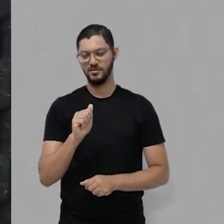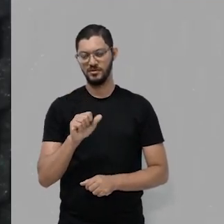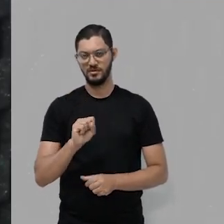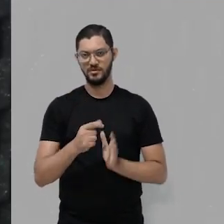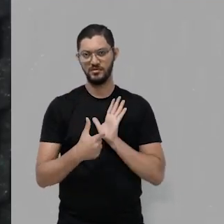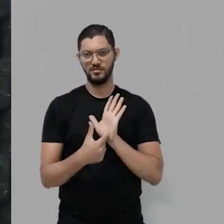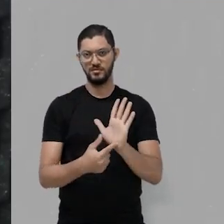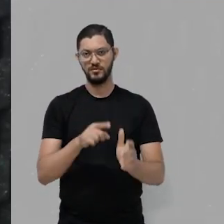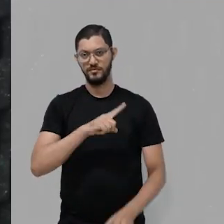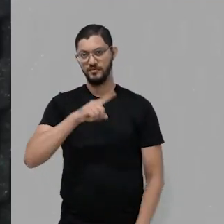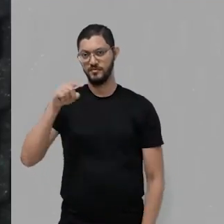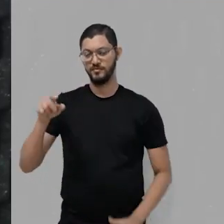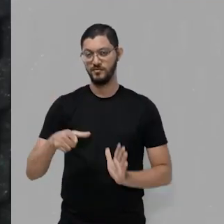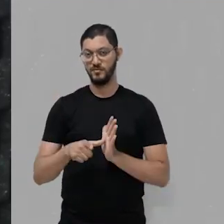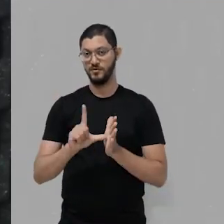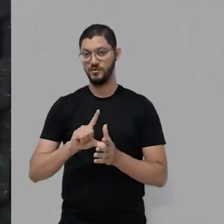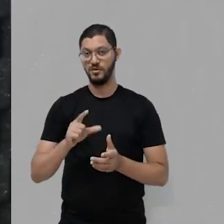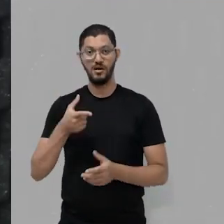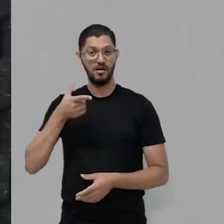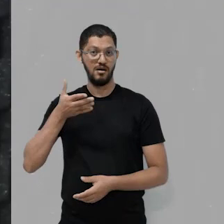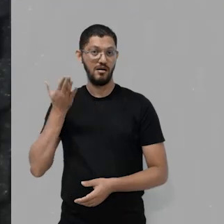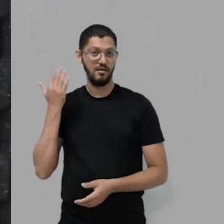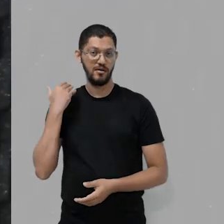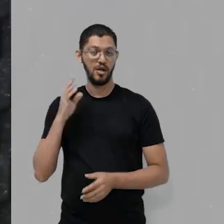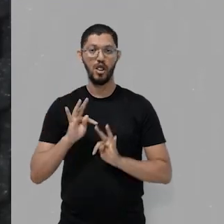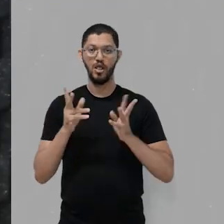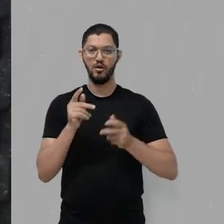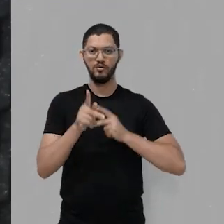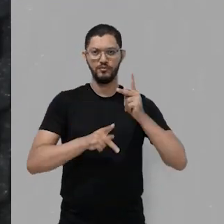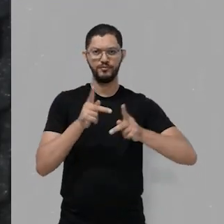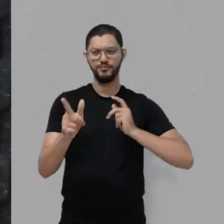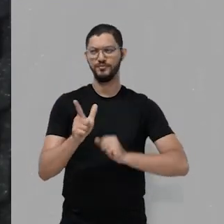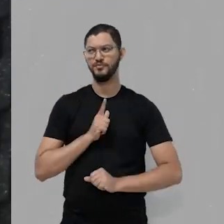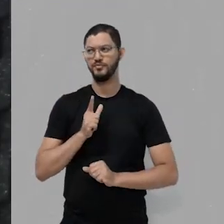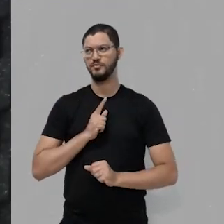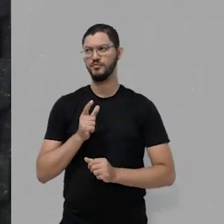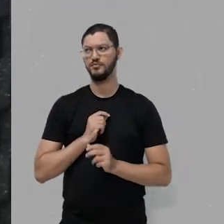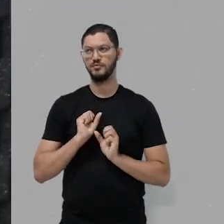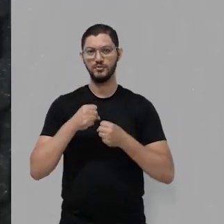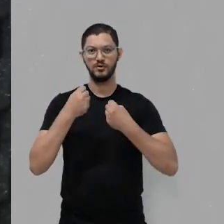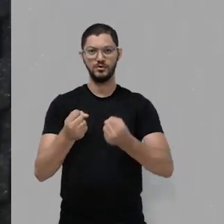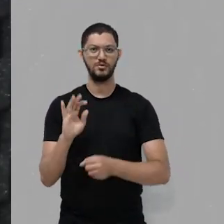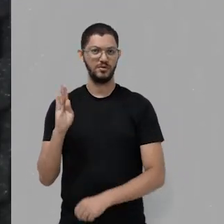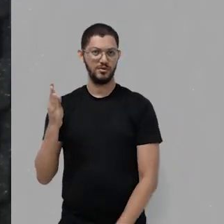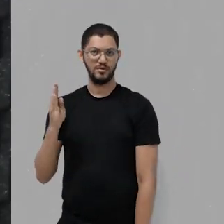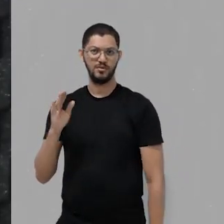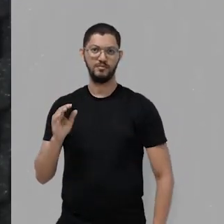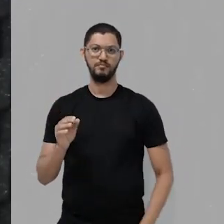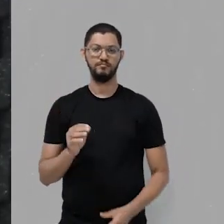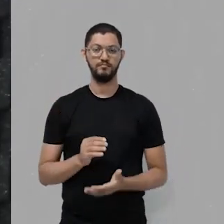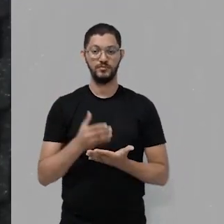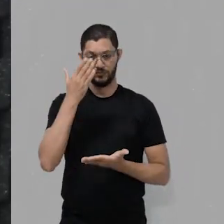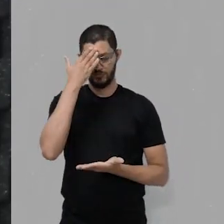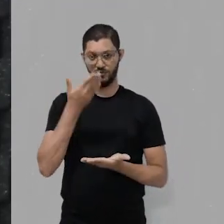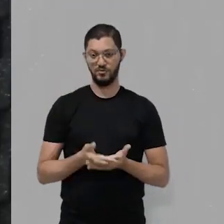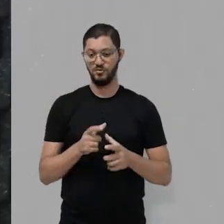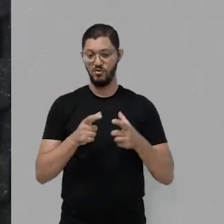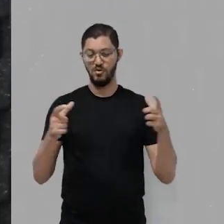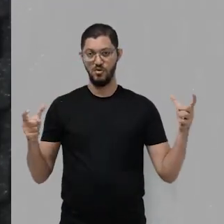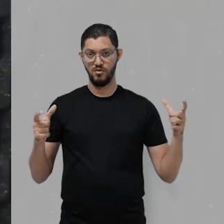vocês no gráfico anterior, todas as populações elas possuem o que a gente chama de potencial biótico, a capacidade de